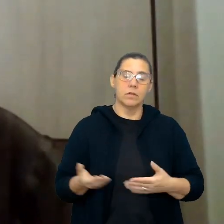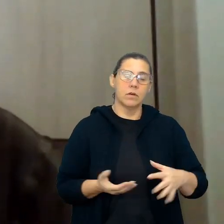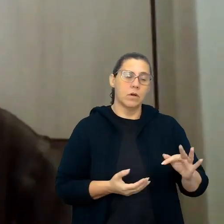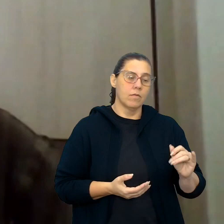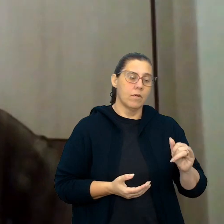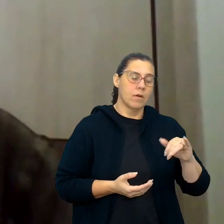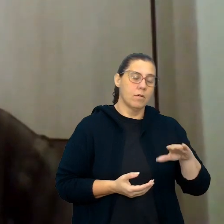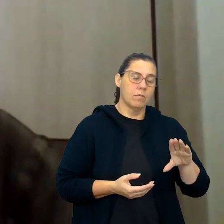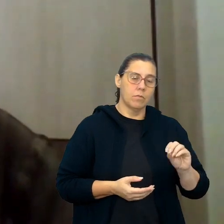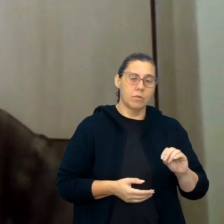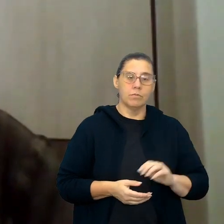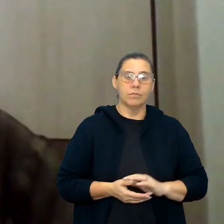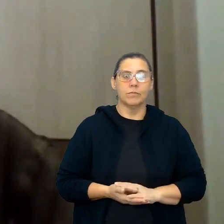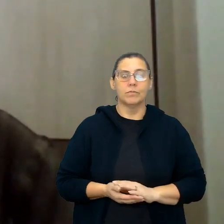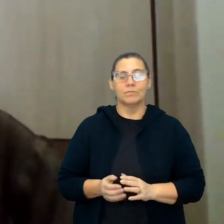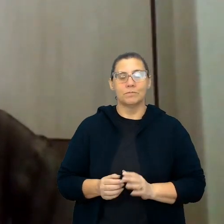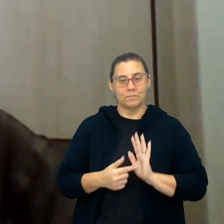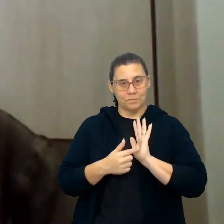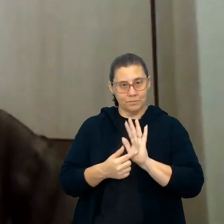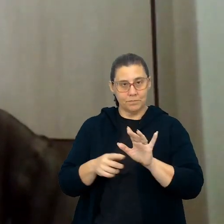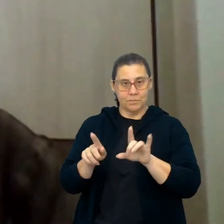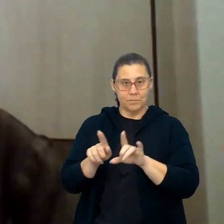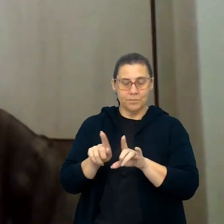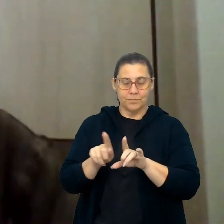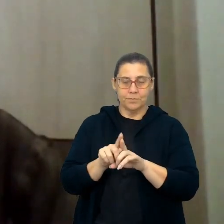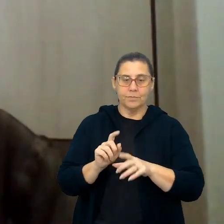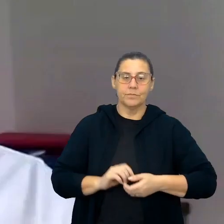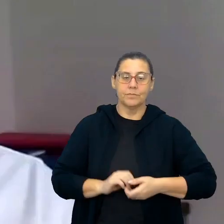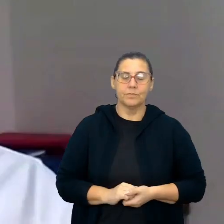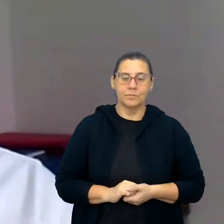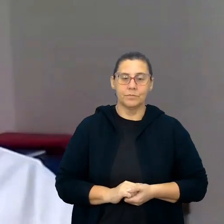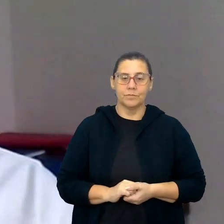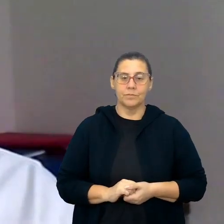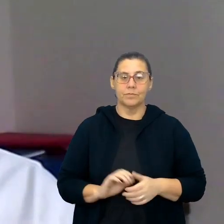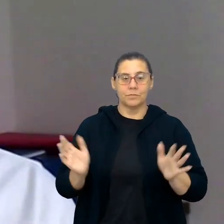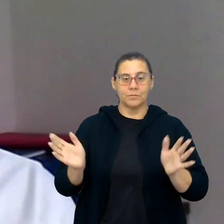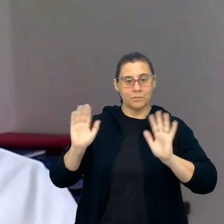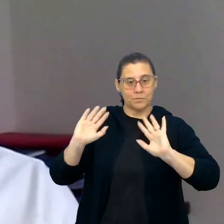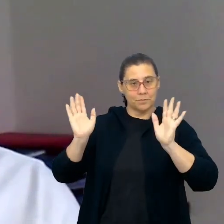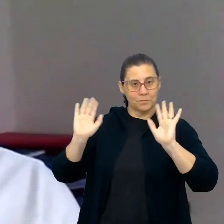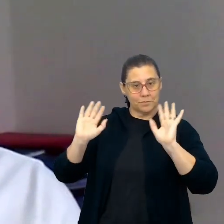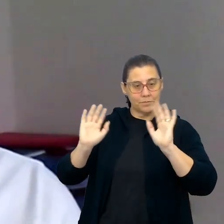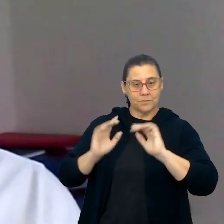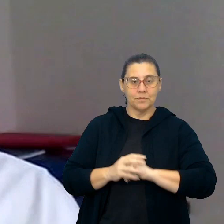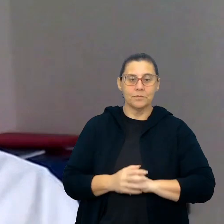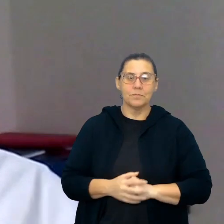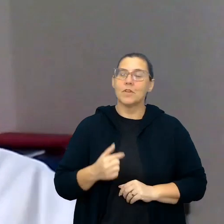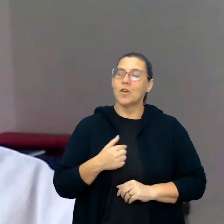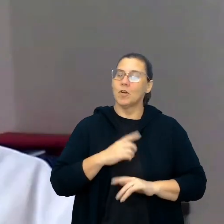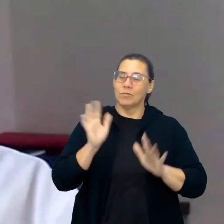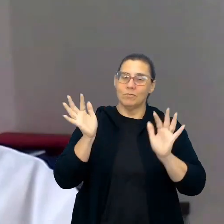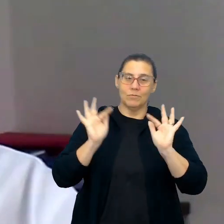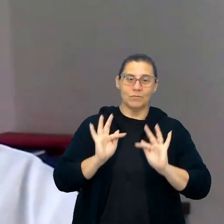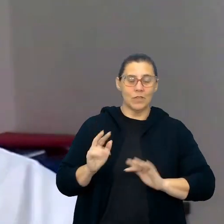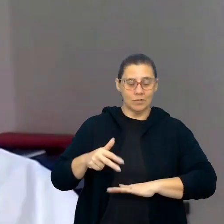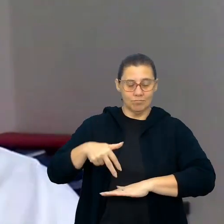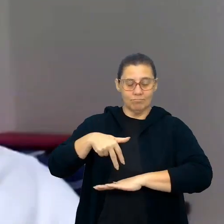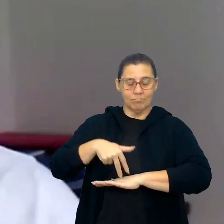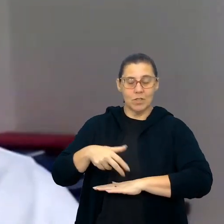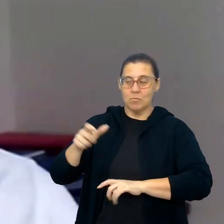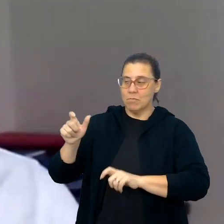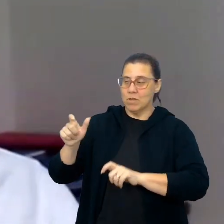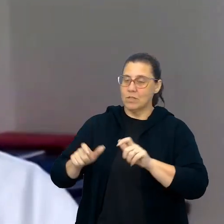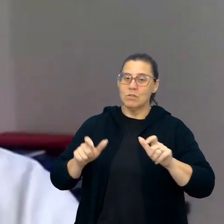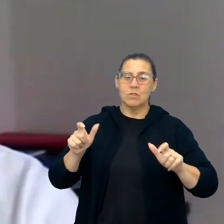Fábio para se apresentar. Olá, professores. É uma alegria para mim estar aqui ao lado de